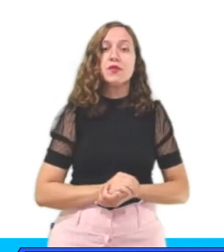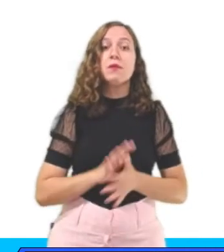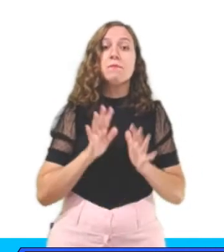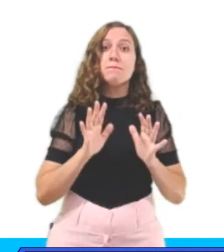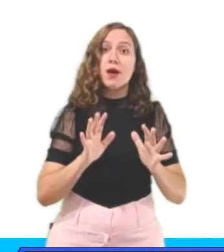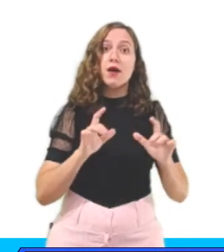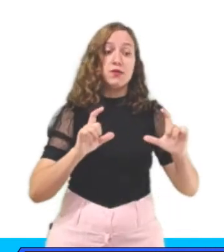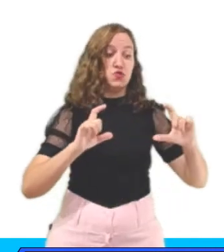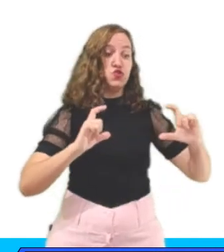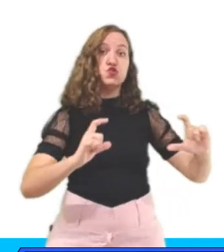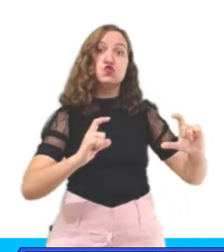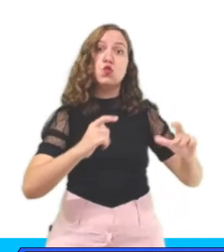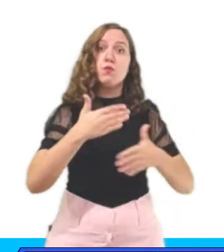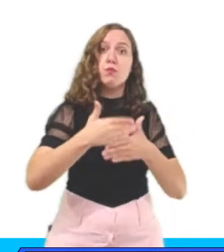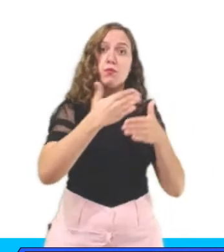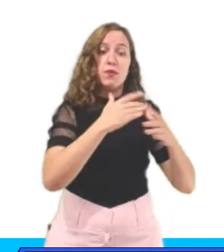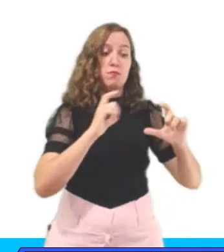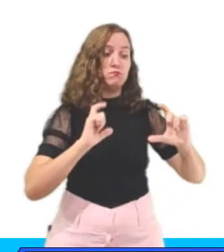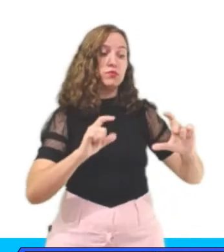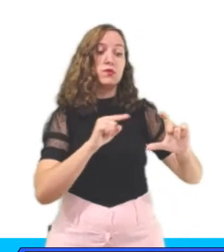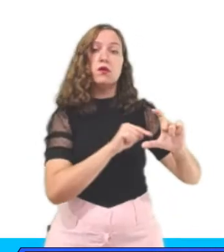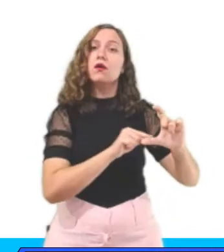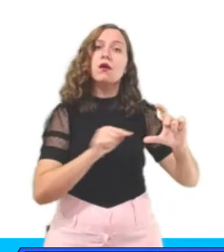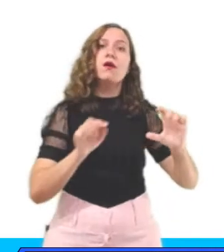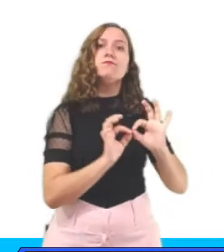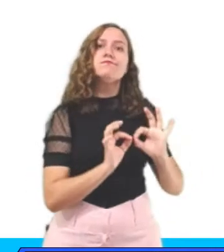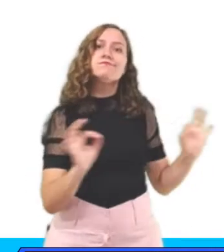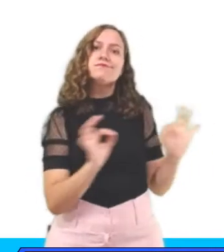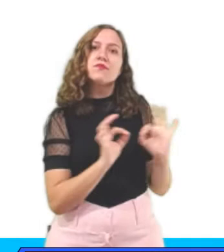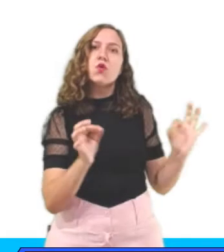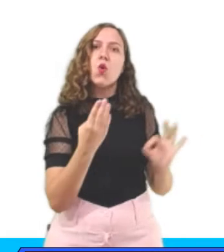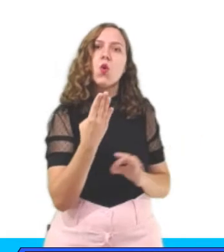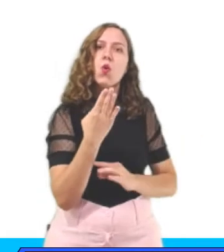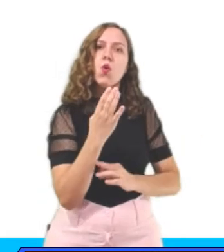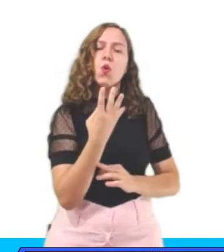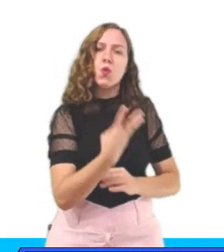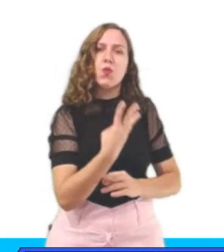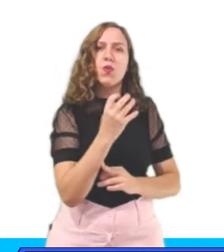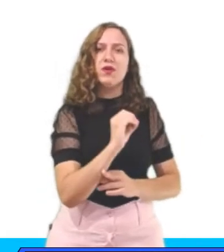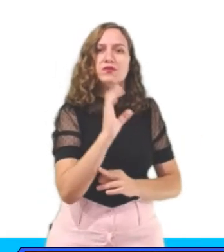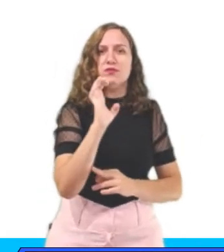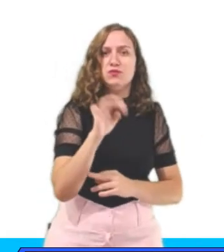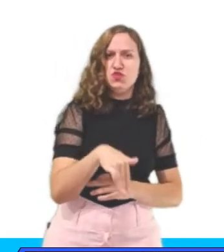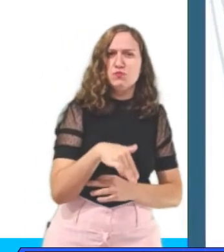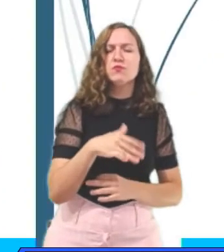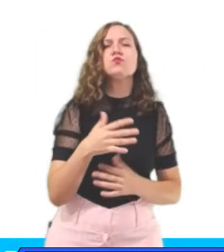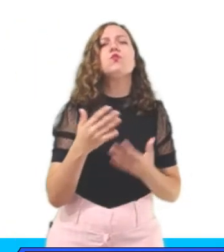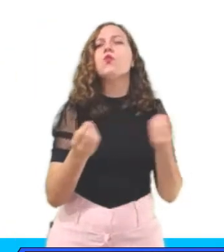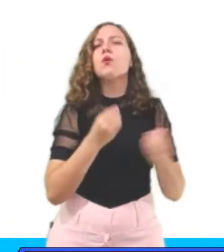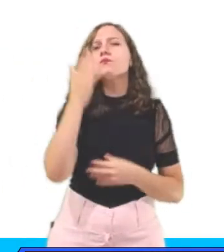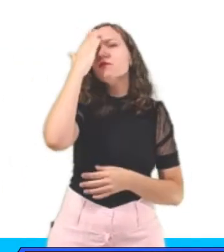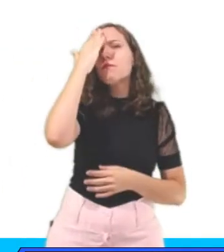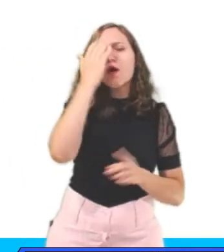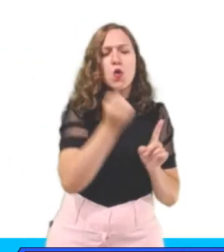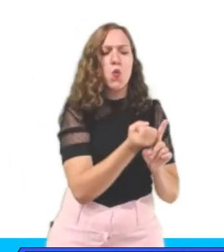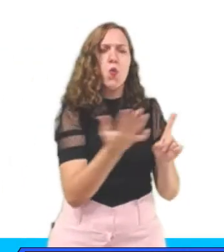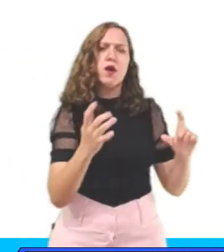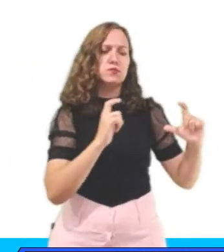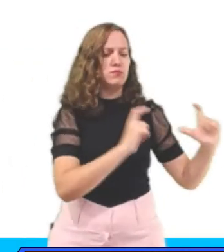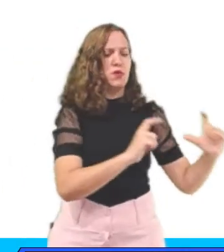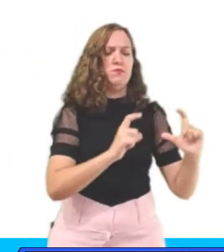é 40 centímetros. E aí, quantos tijolos você vai gastar? Vamos